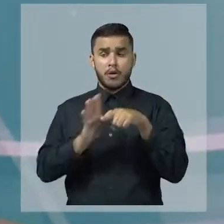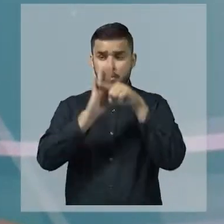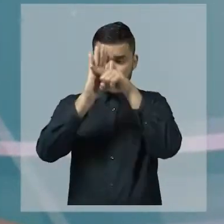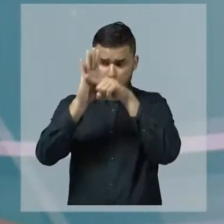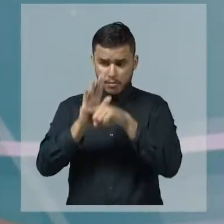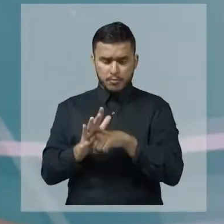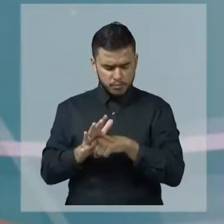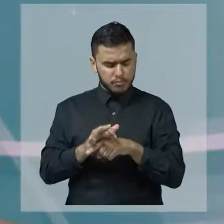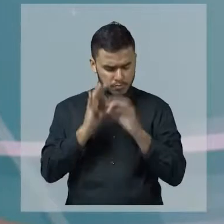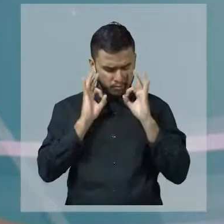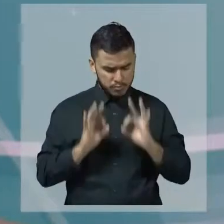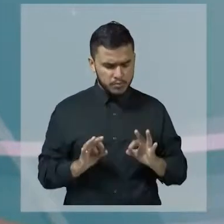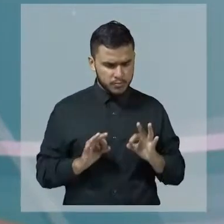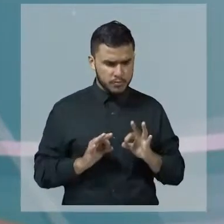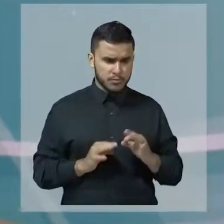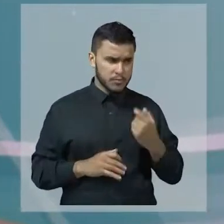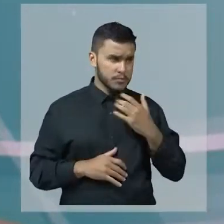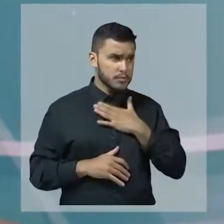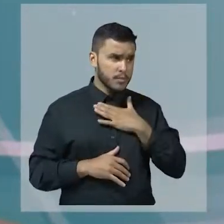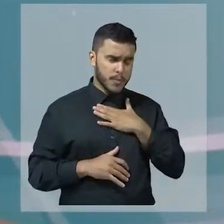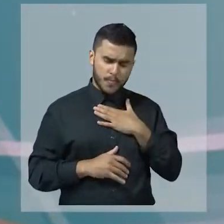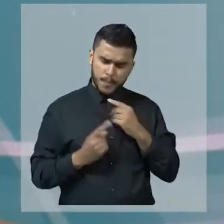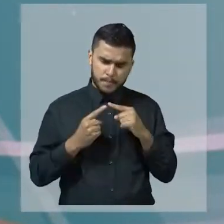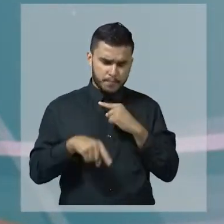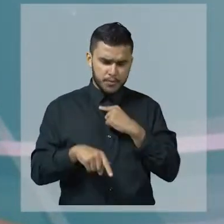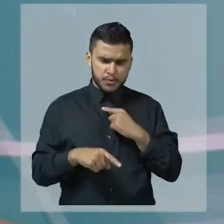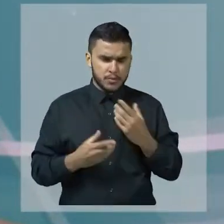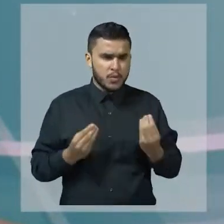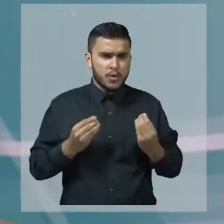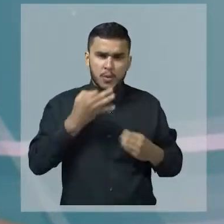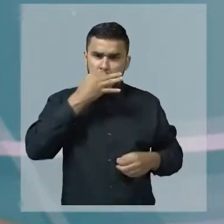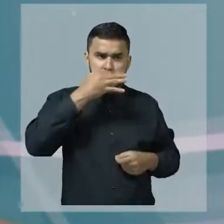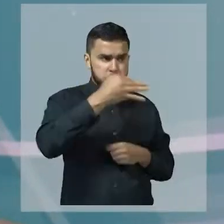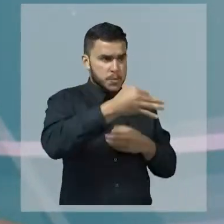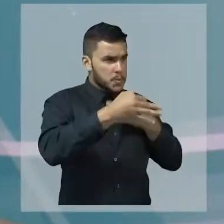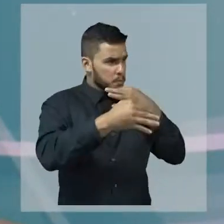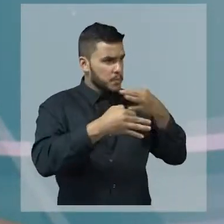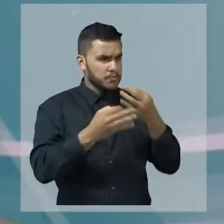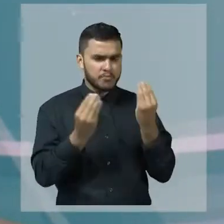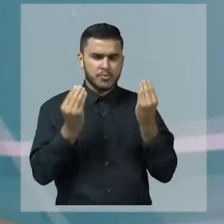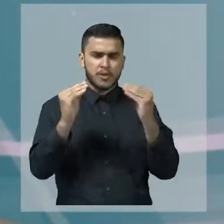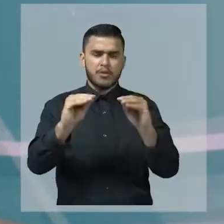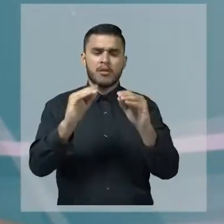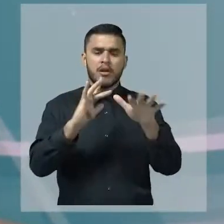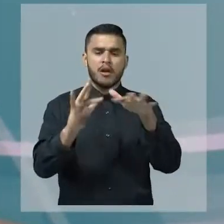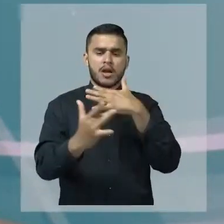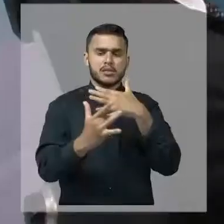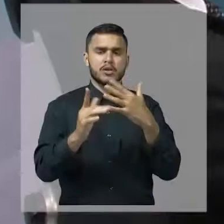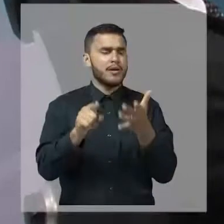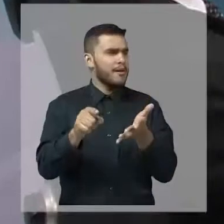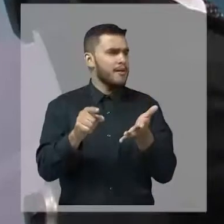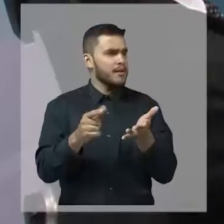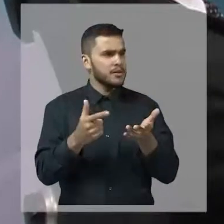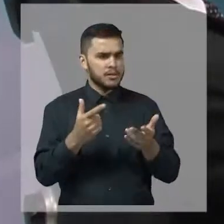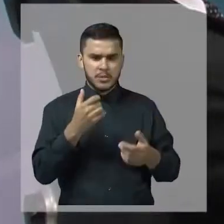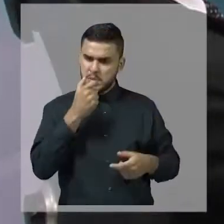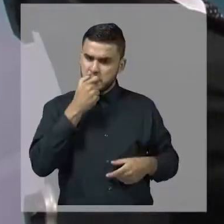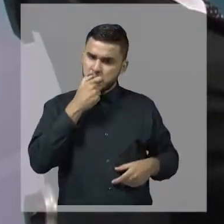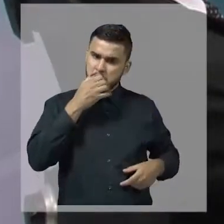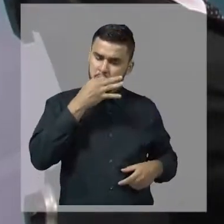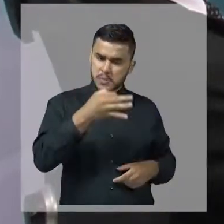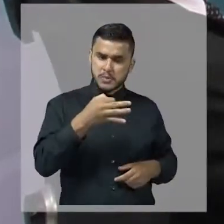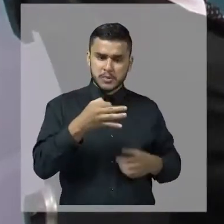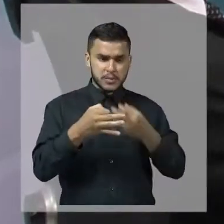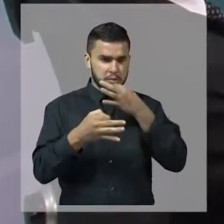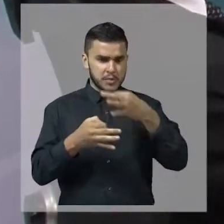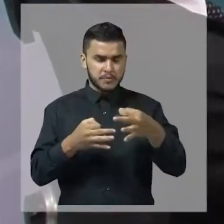descabido, então? É correto. É correta a não, decisão. eu acho descabido que alguém se manifeste nas redes sociais, por exemplo, chamando o ministro tal ou